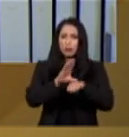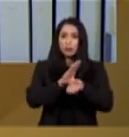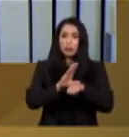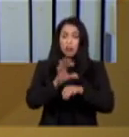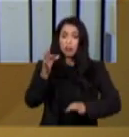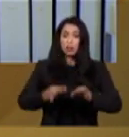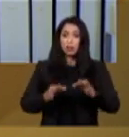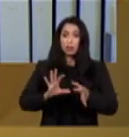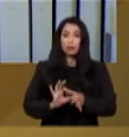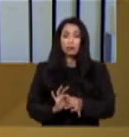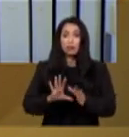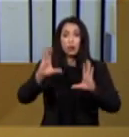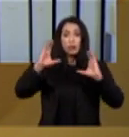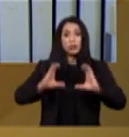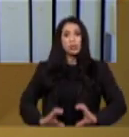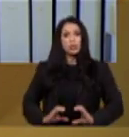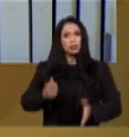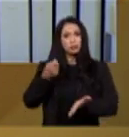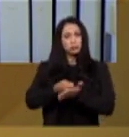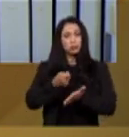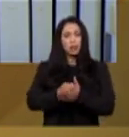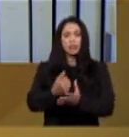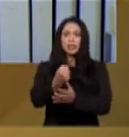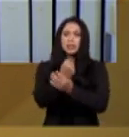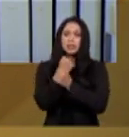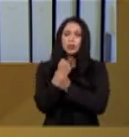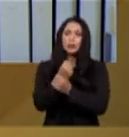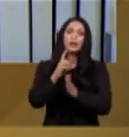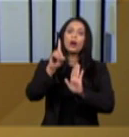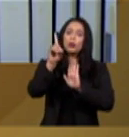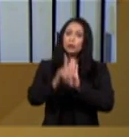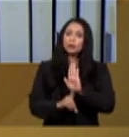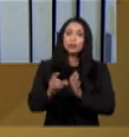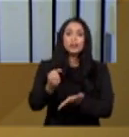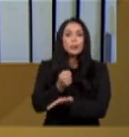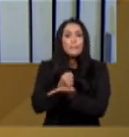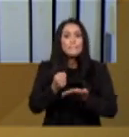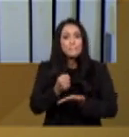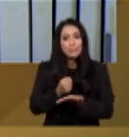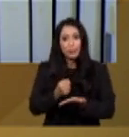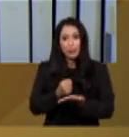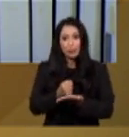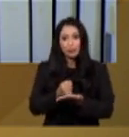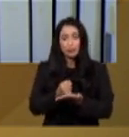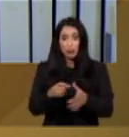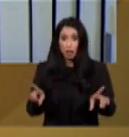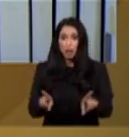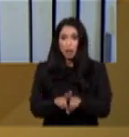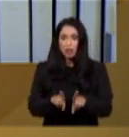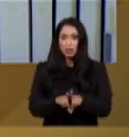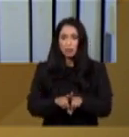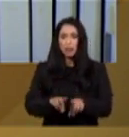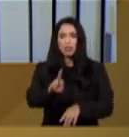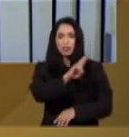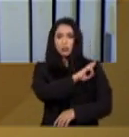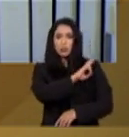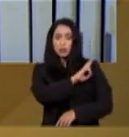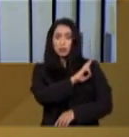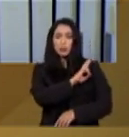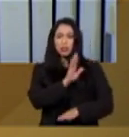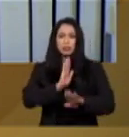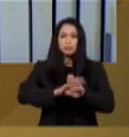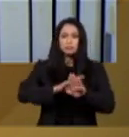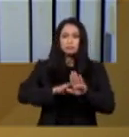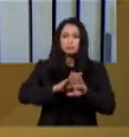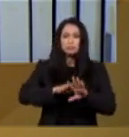cidadão do arbítrio e assegura a efetividade dos seus direitos mais básicos. É também função primordial da justiça